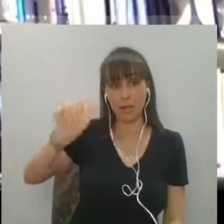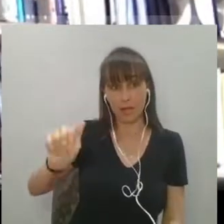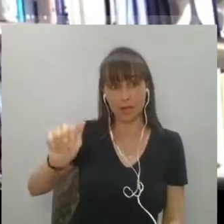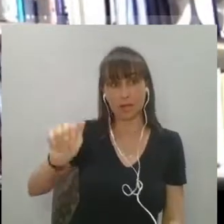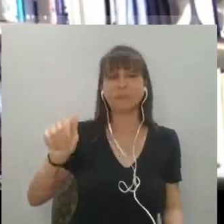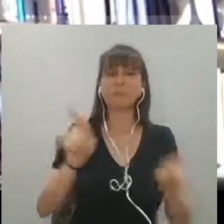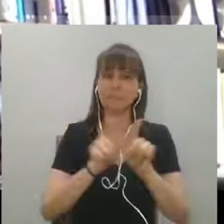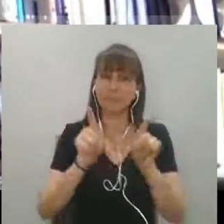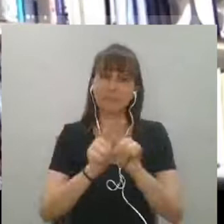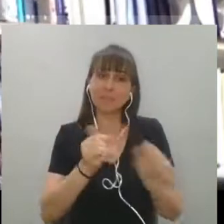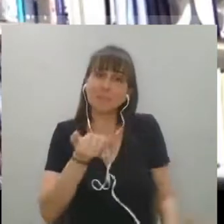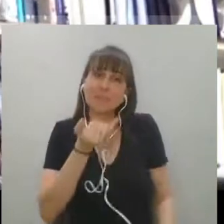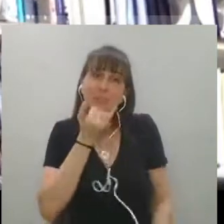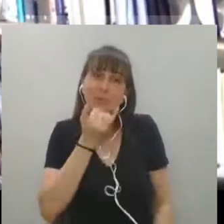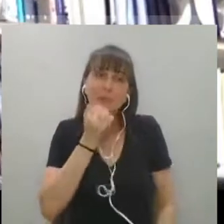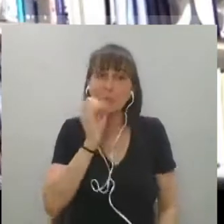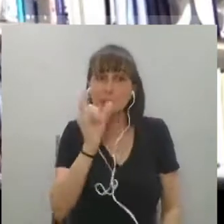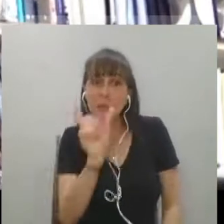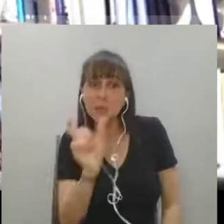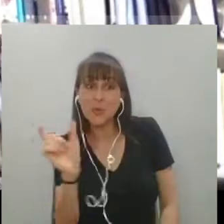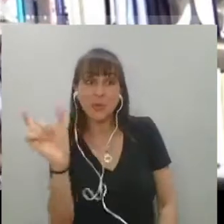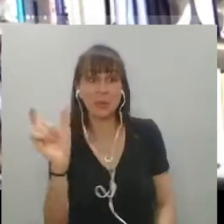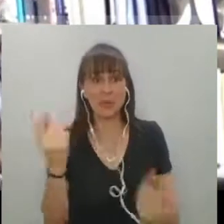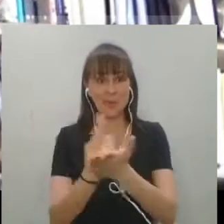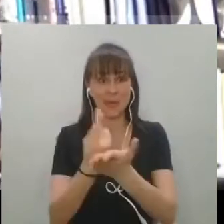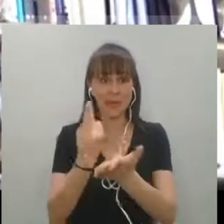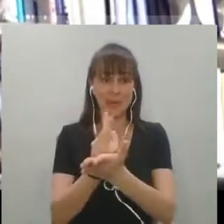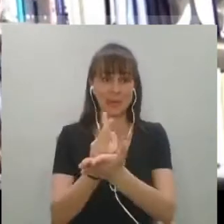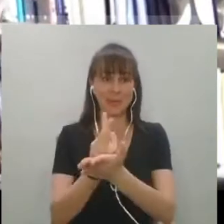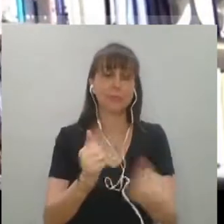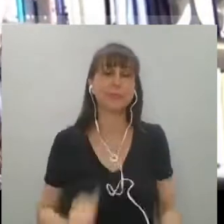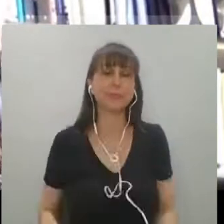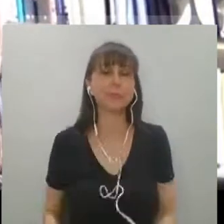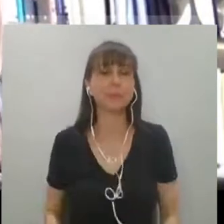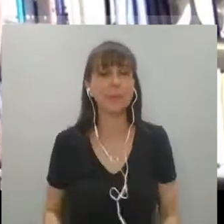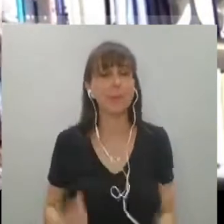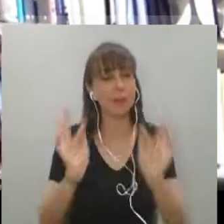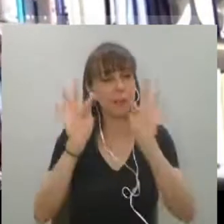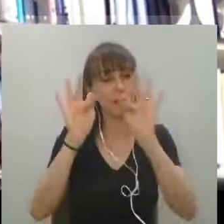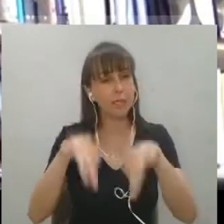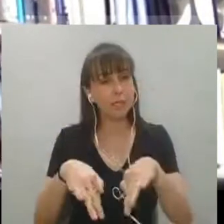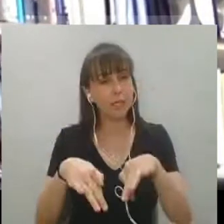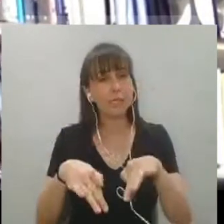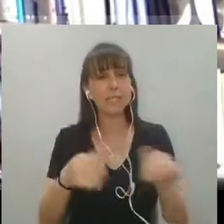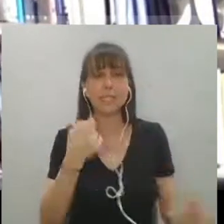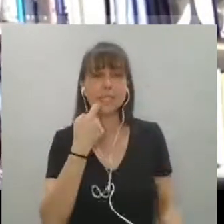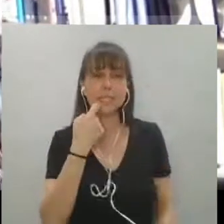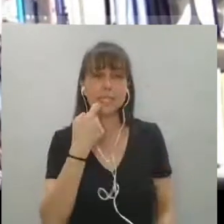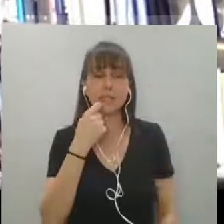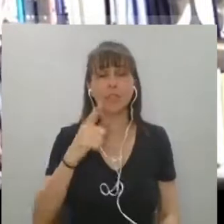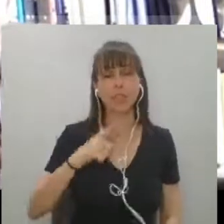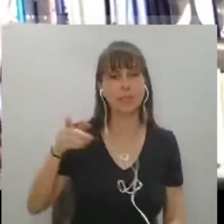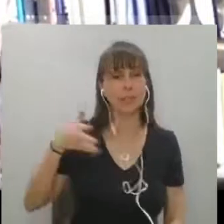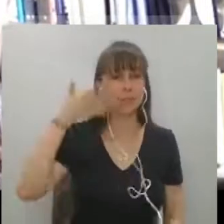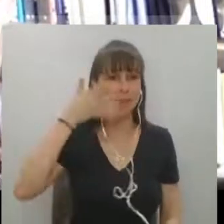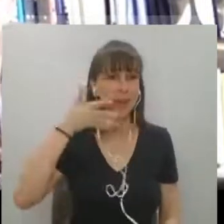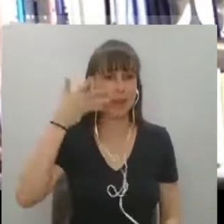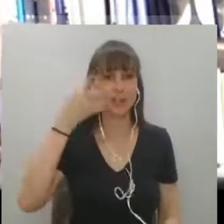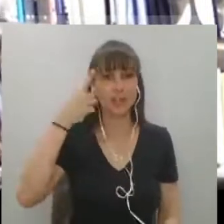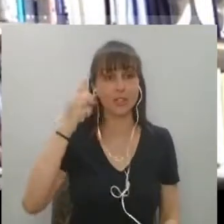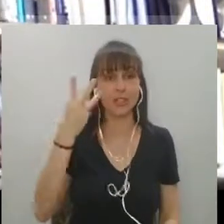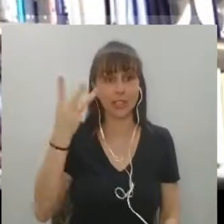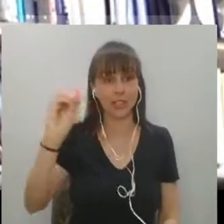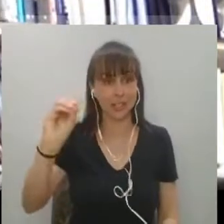me puxar a orelha se eu falei o sobrenome errado. E na sexta-feira, fechando a semana, teremos a palestra, né, no dia